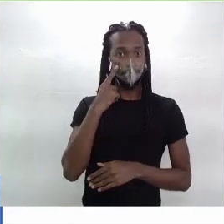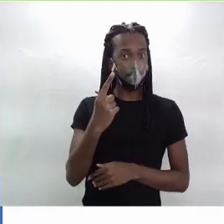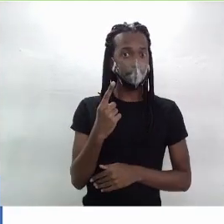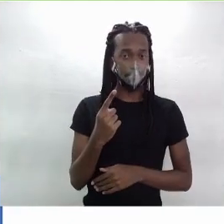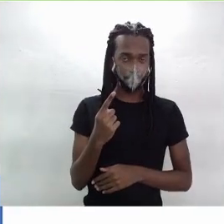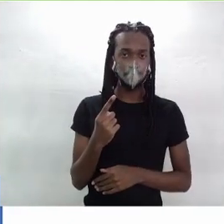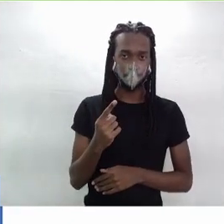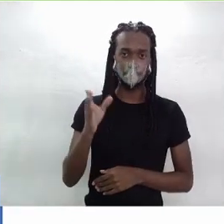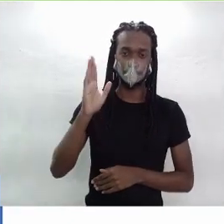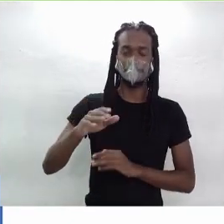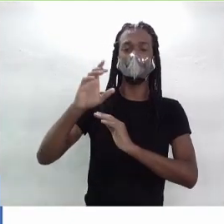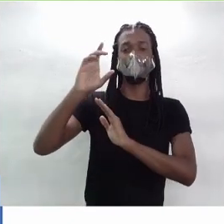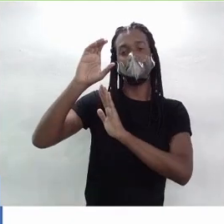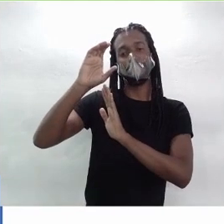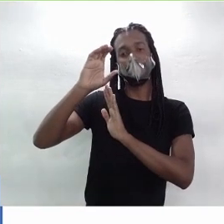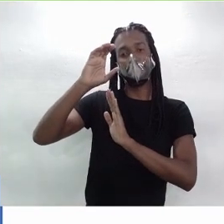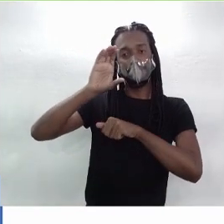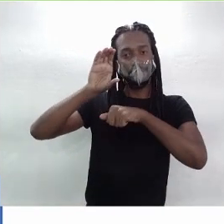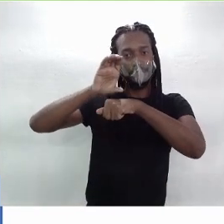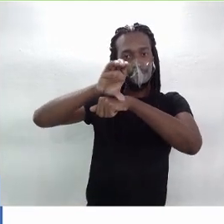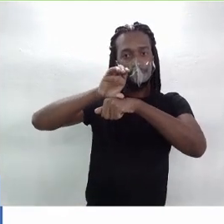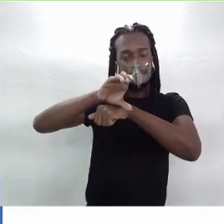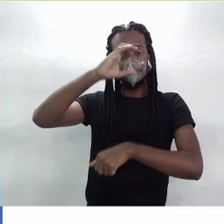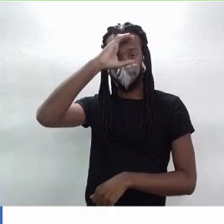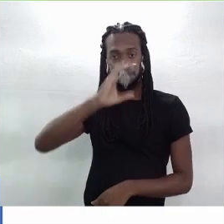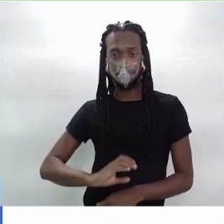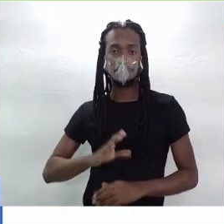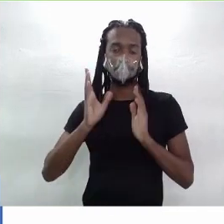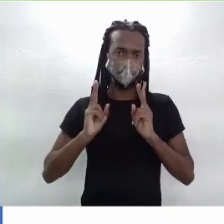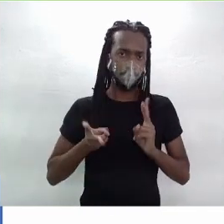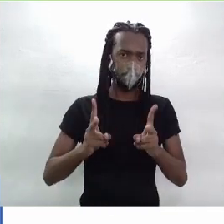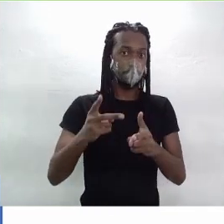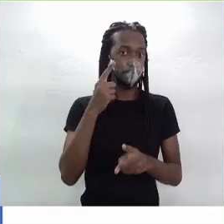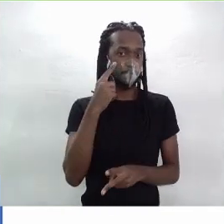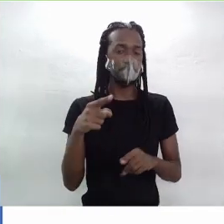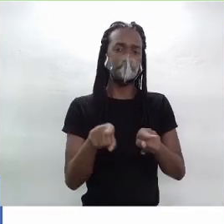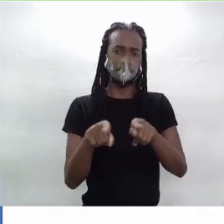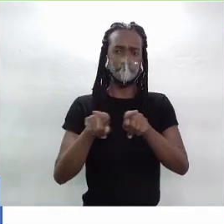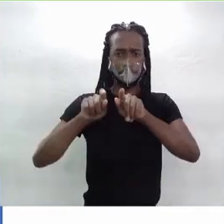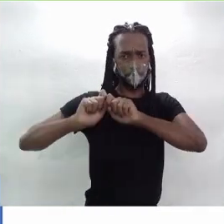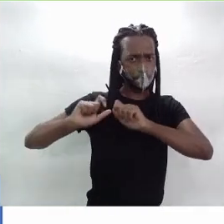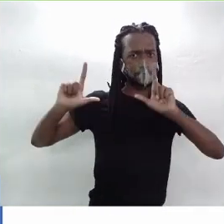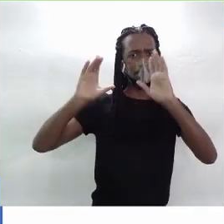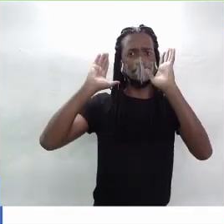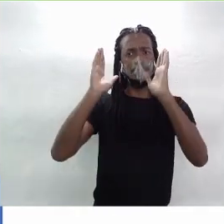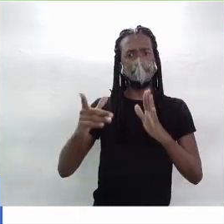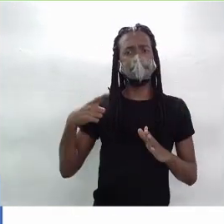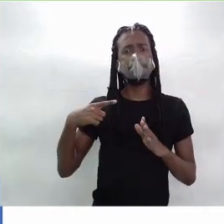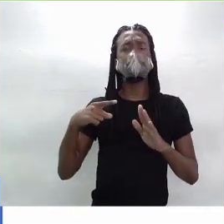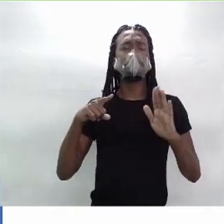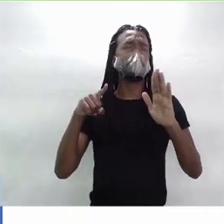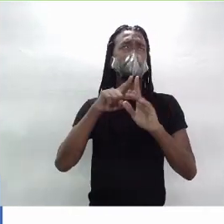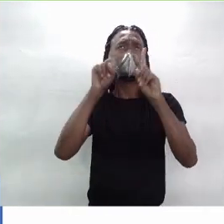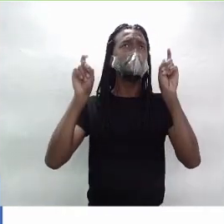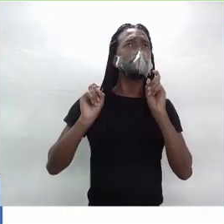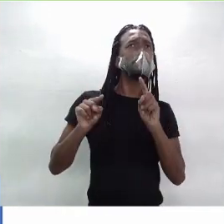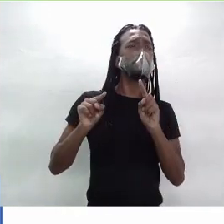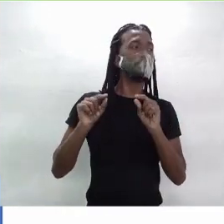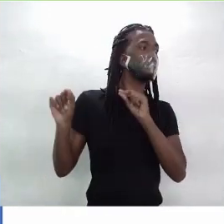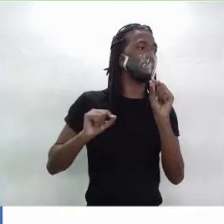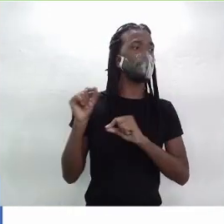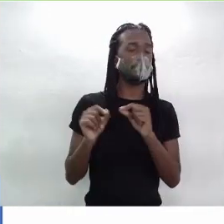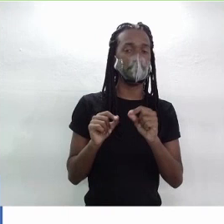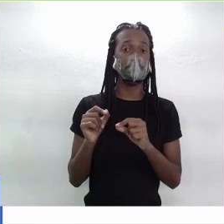essa Constituição cidadã. Vamos adiante. Na tela, nós temos a seguinte questão. Neste